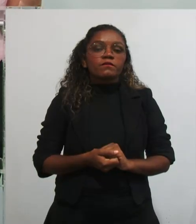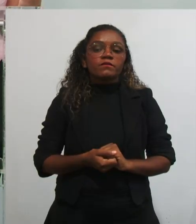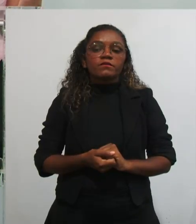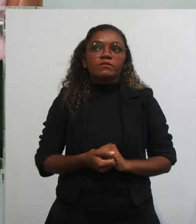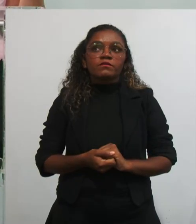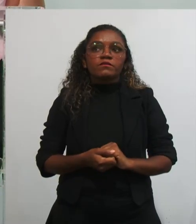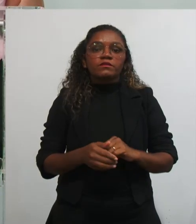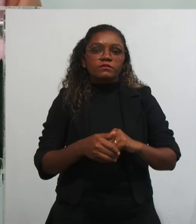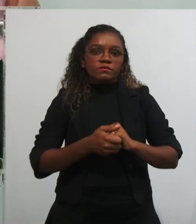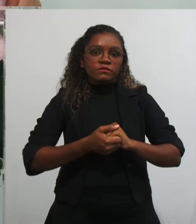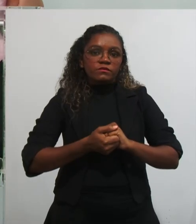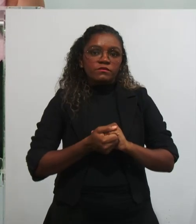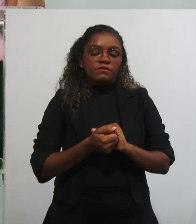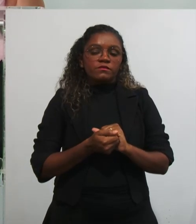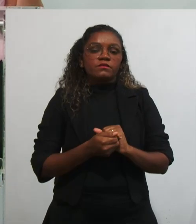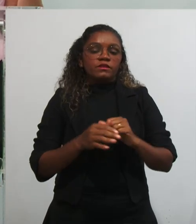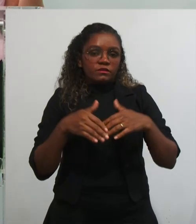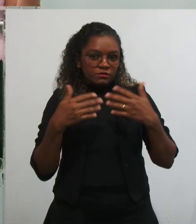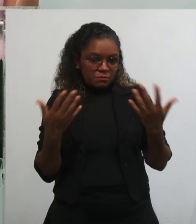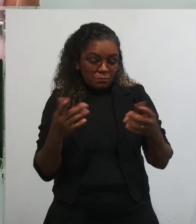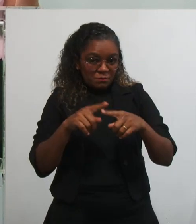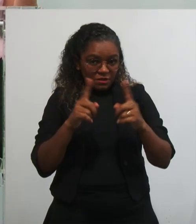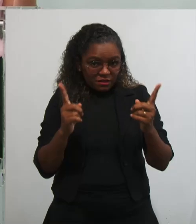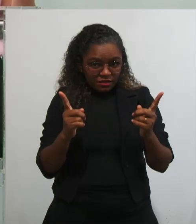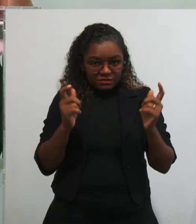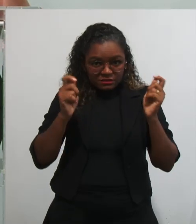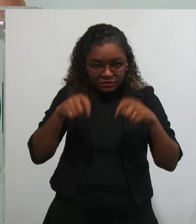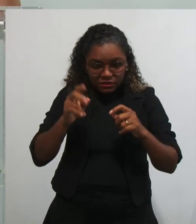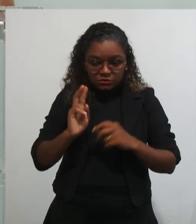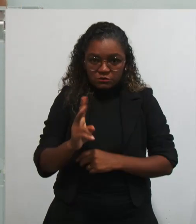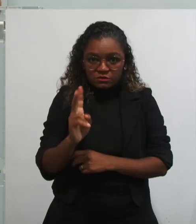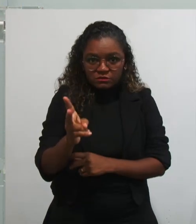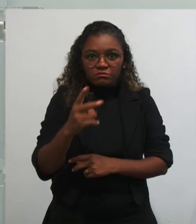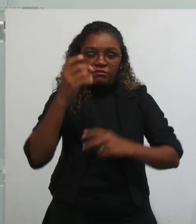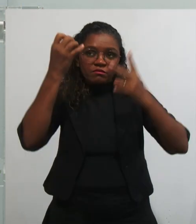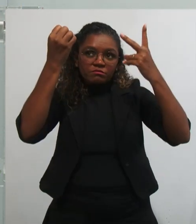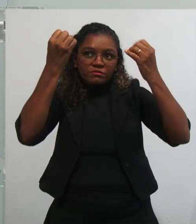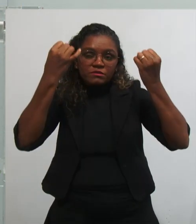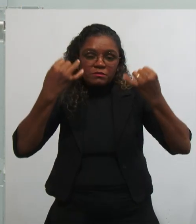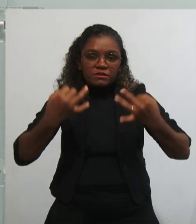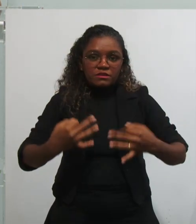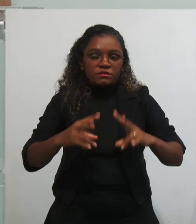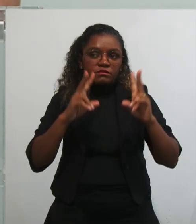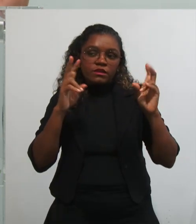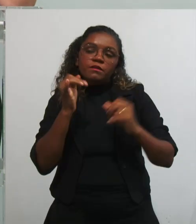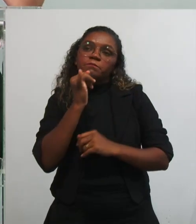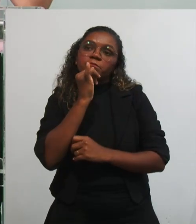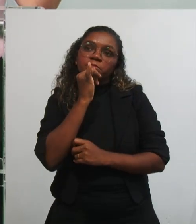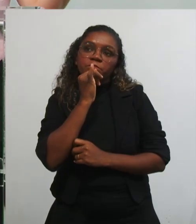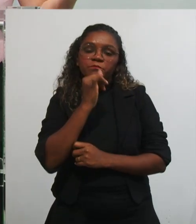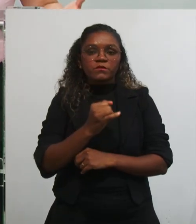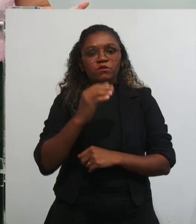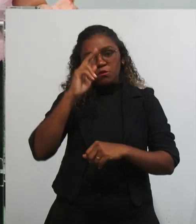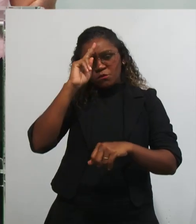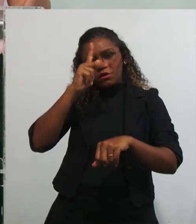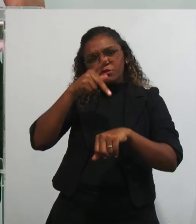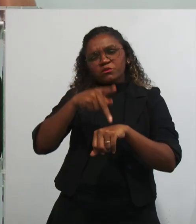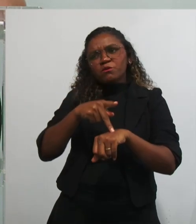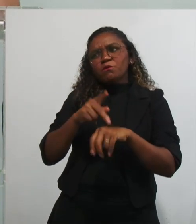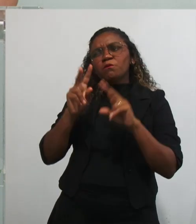hoje em dia não dá mais para continuar falando naquele tipo de questão. O que o autor quis